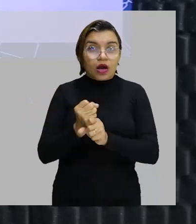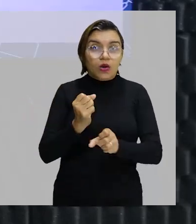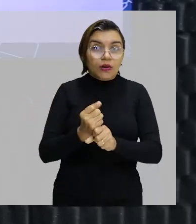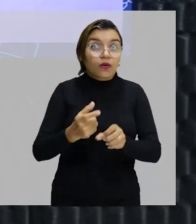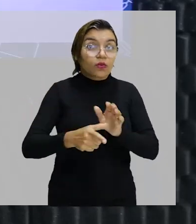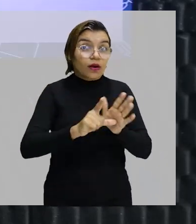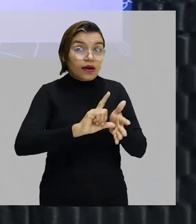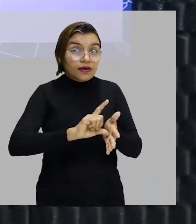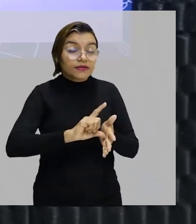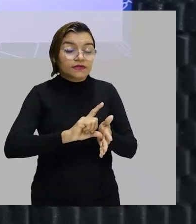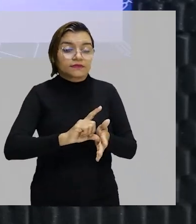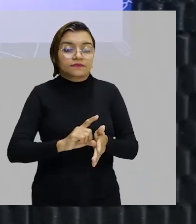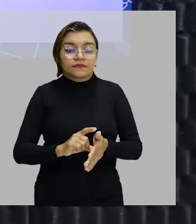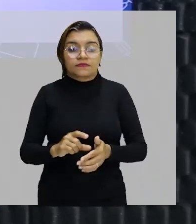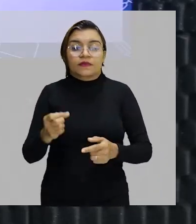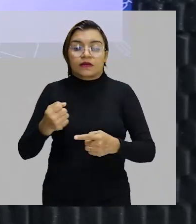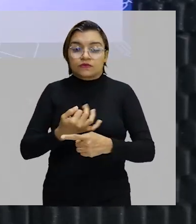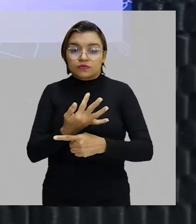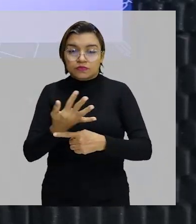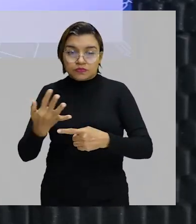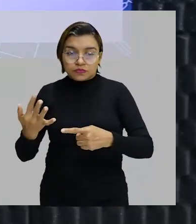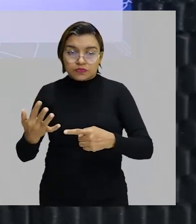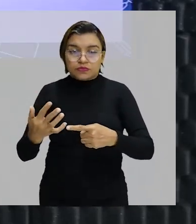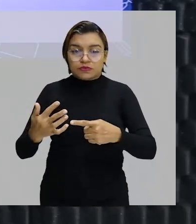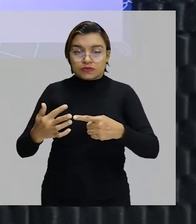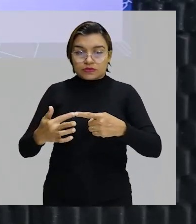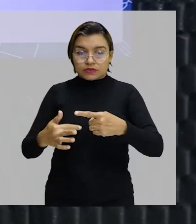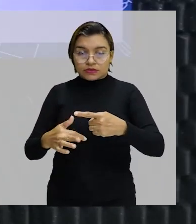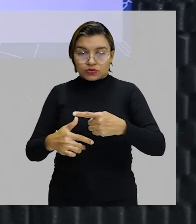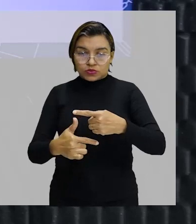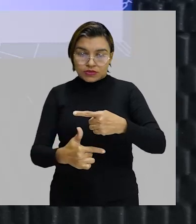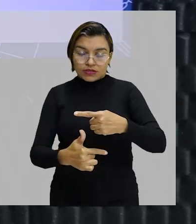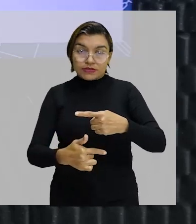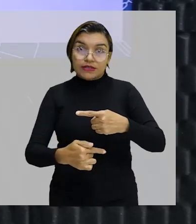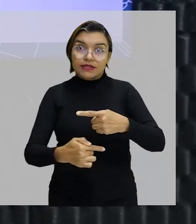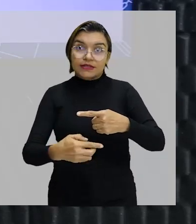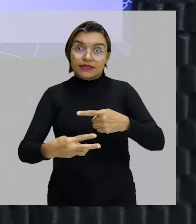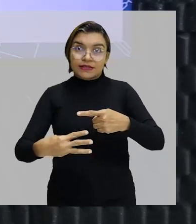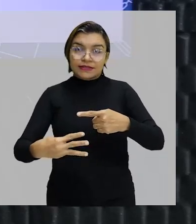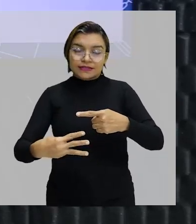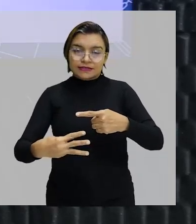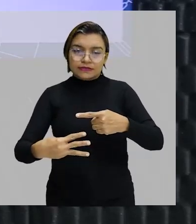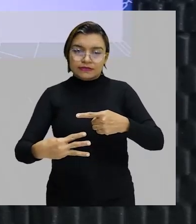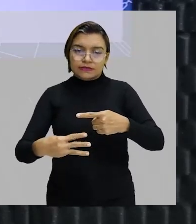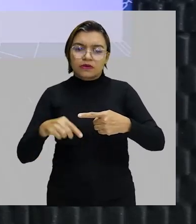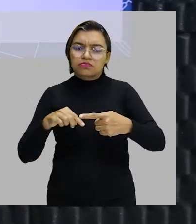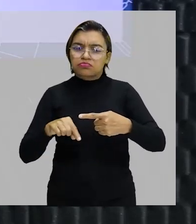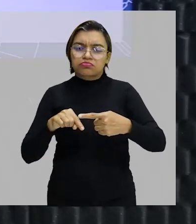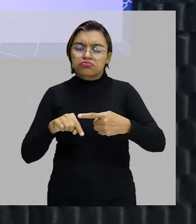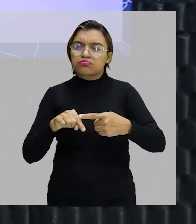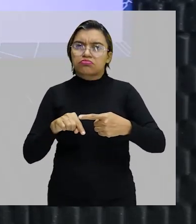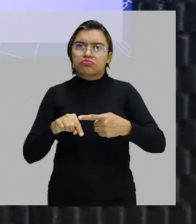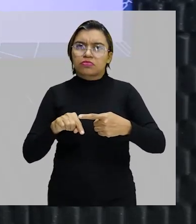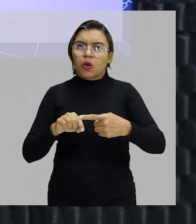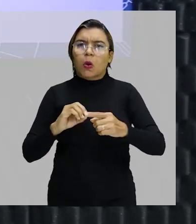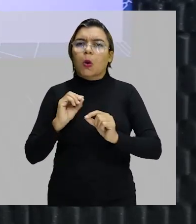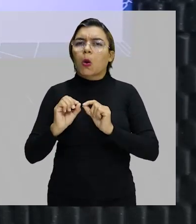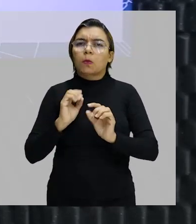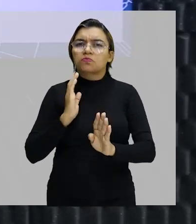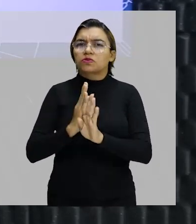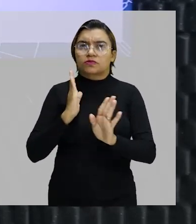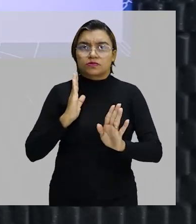anteriormente, dividir pela temperatura inicial, 273. De onde saiu esse valor